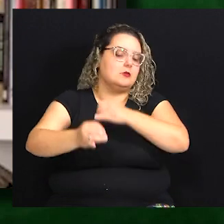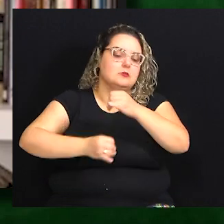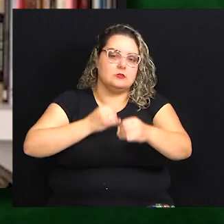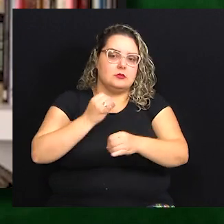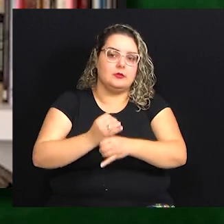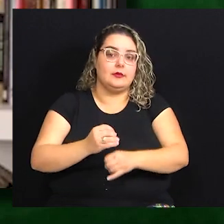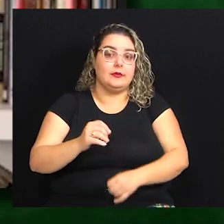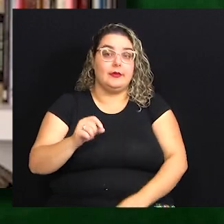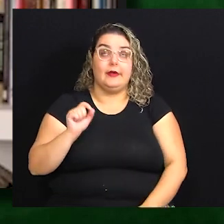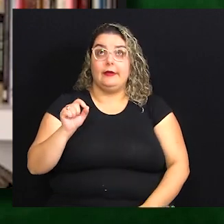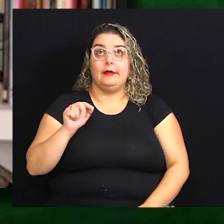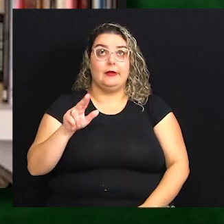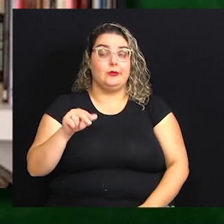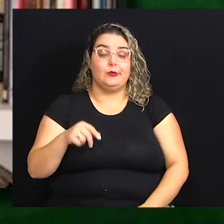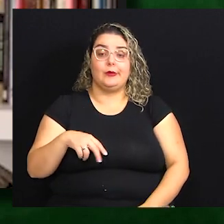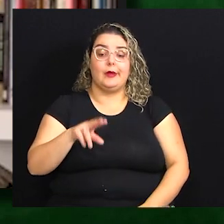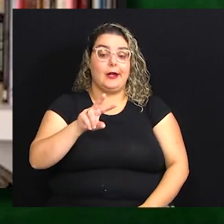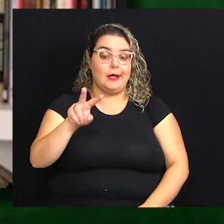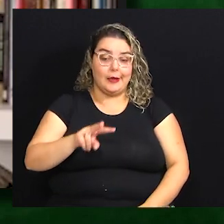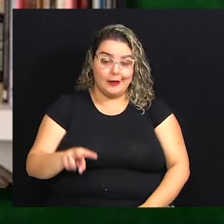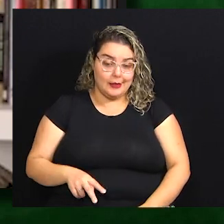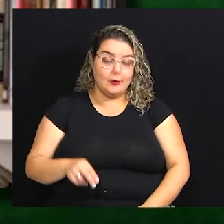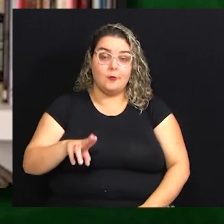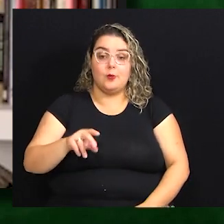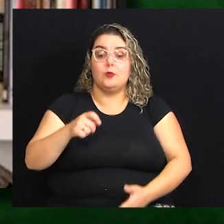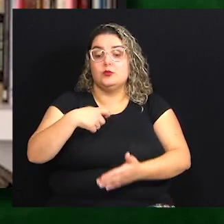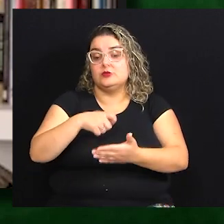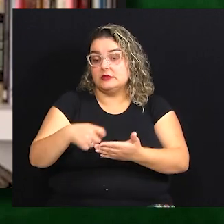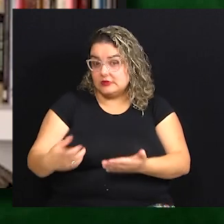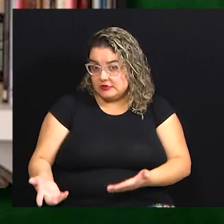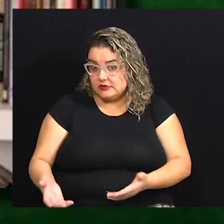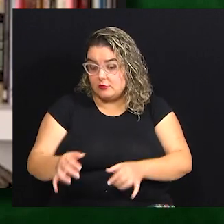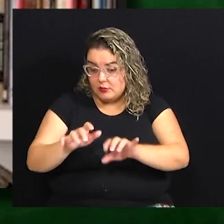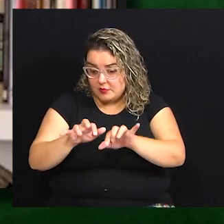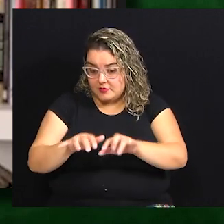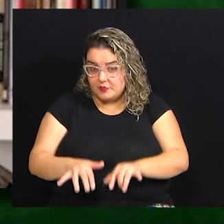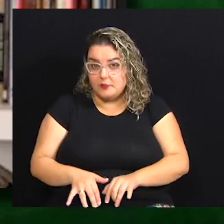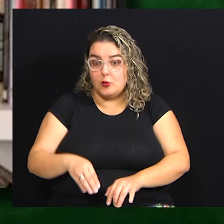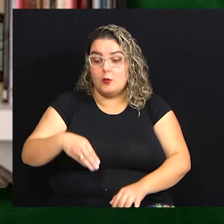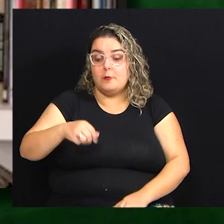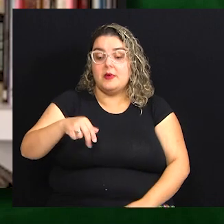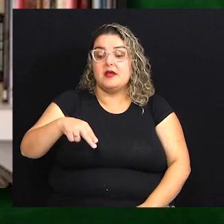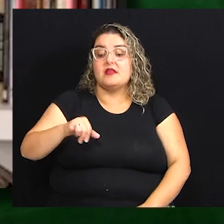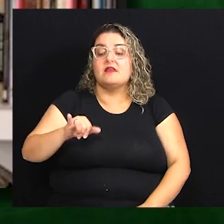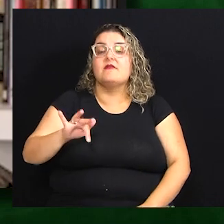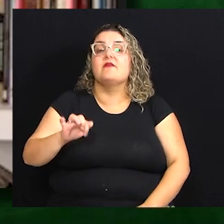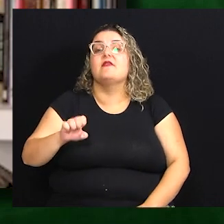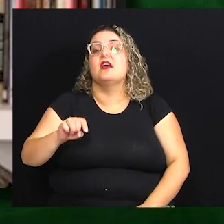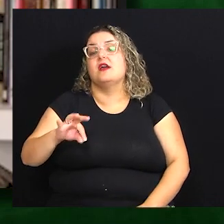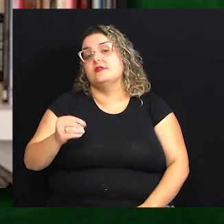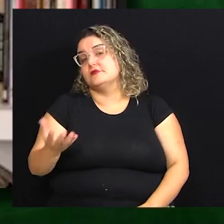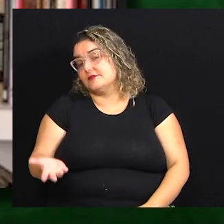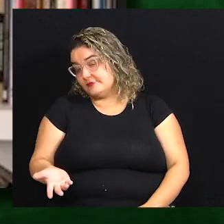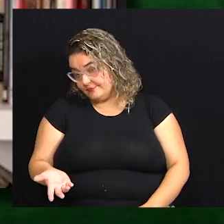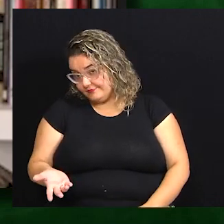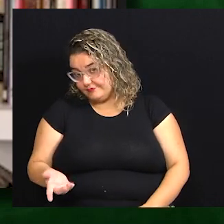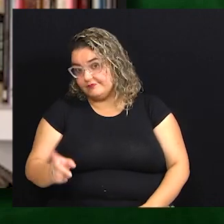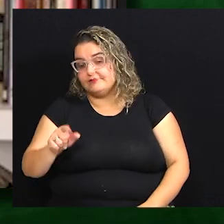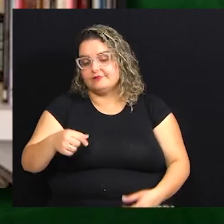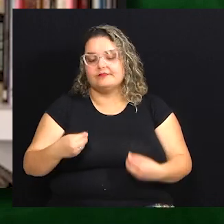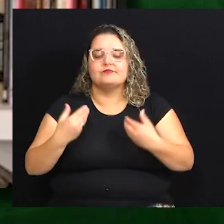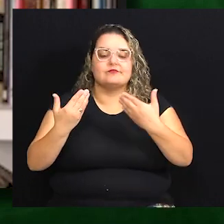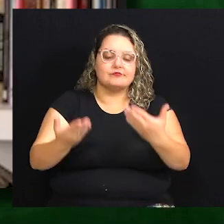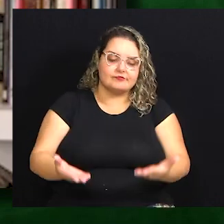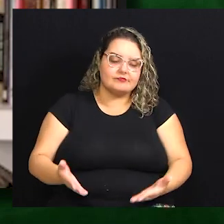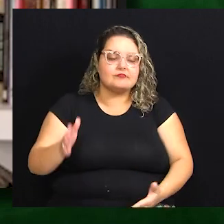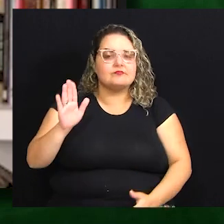todo mundo, quem nunca leu ou escreveu, quem nunca leu ou pelo menos nunca viu um manifesto, né? Então, isso é apresentado